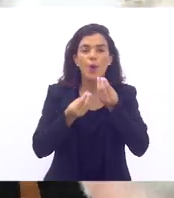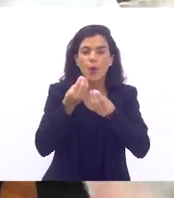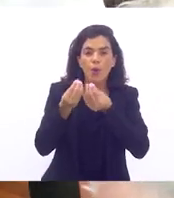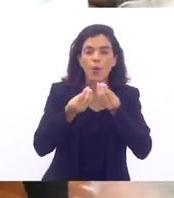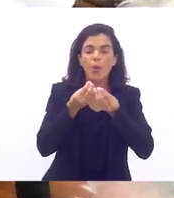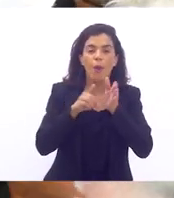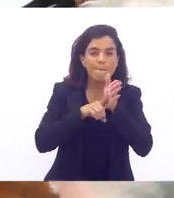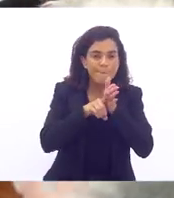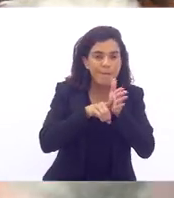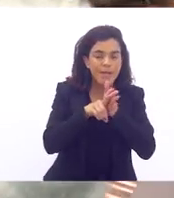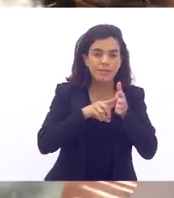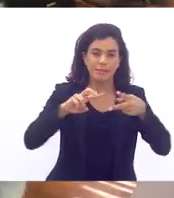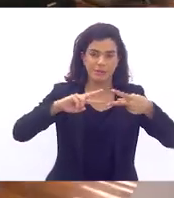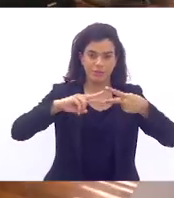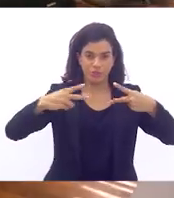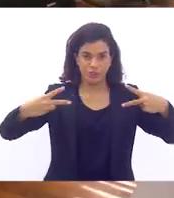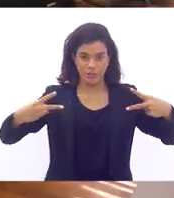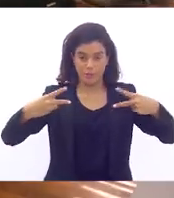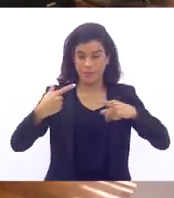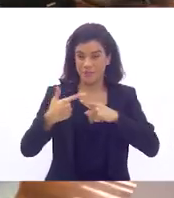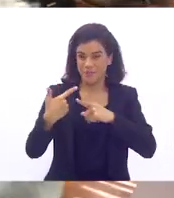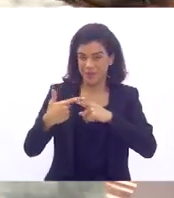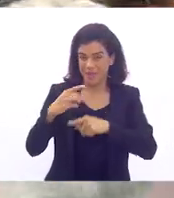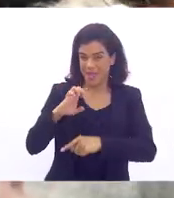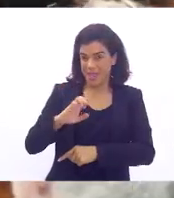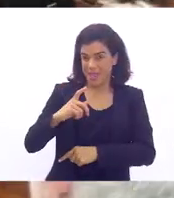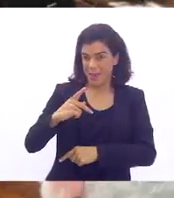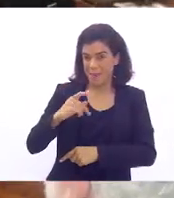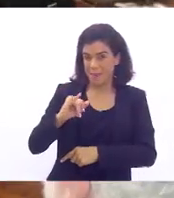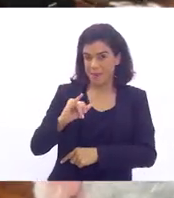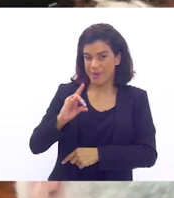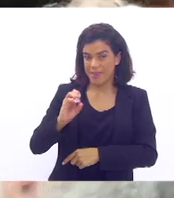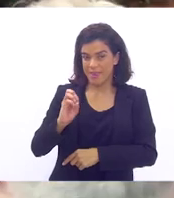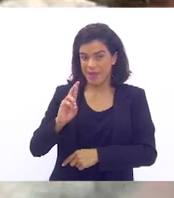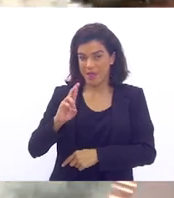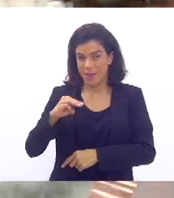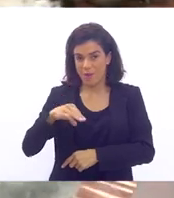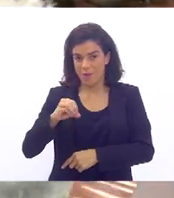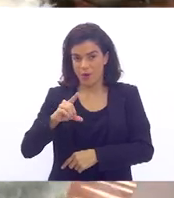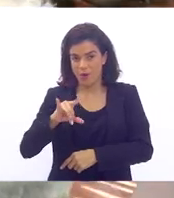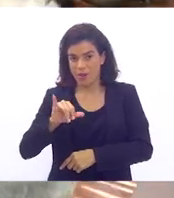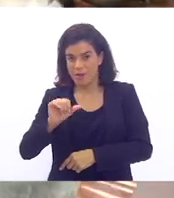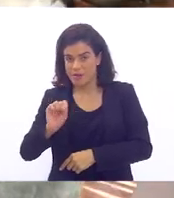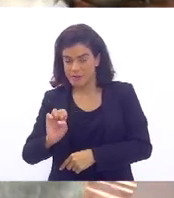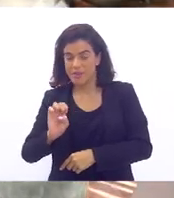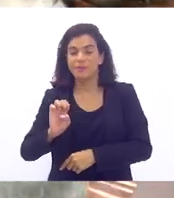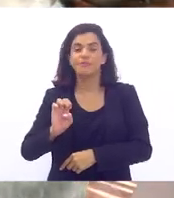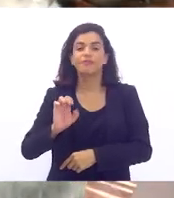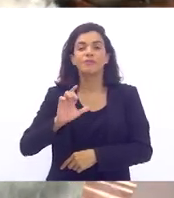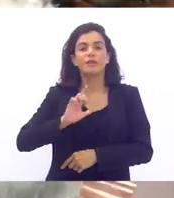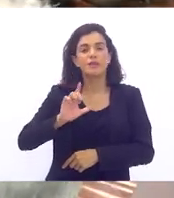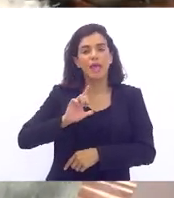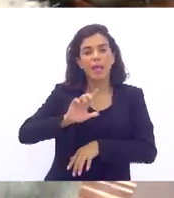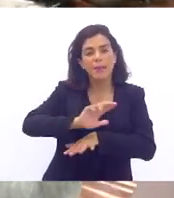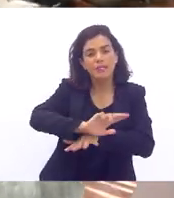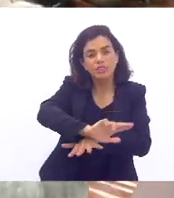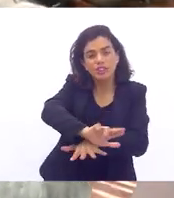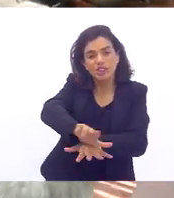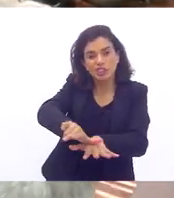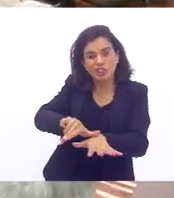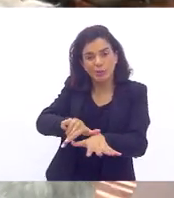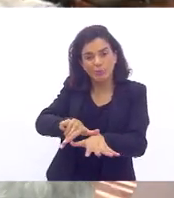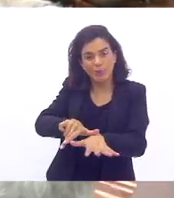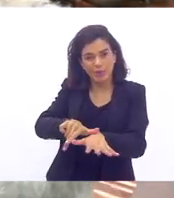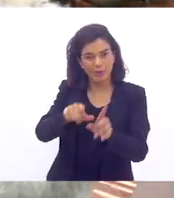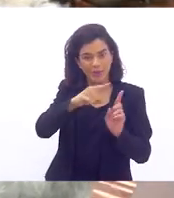porque a epidermólise bolhosa ela tem especificidade né existe distrofica recessiva epidemórias e simples e para